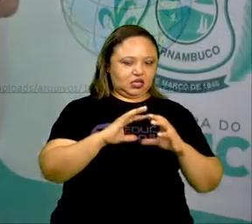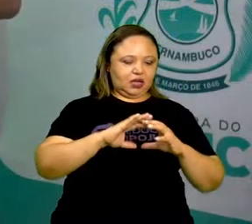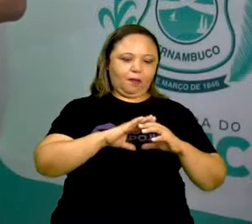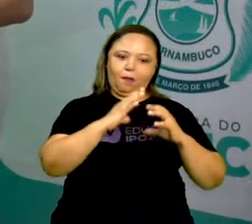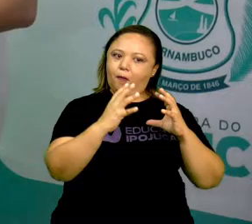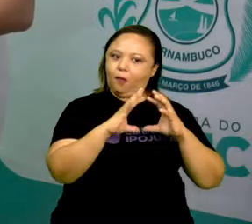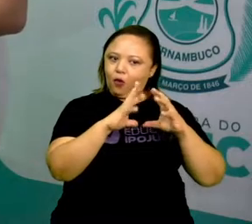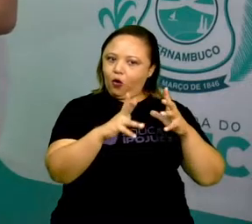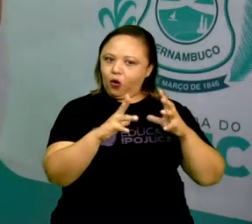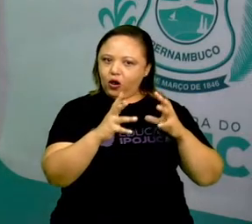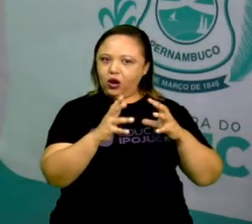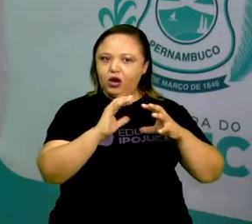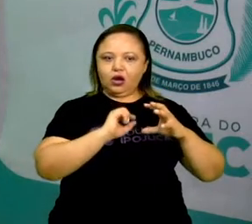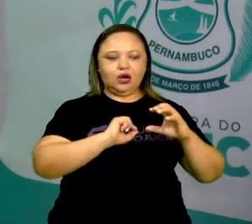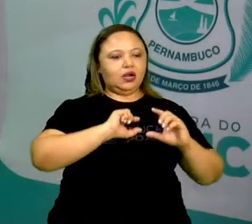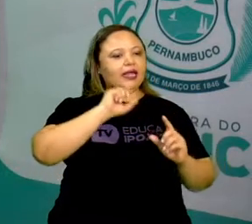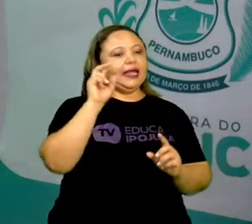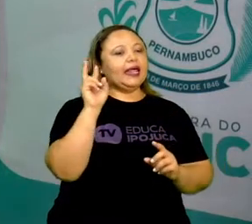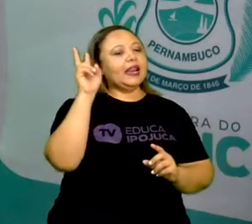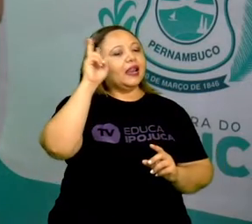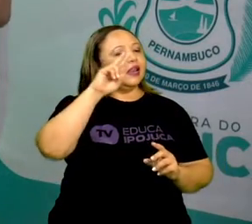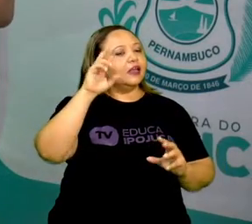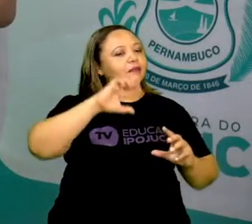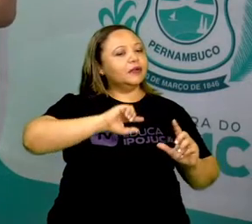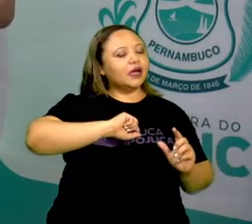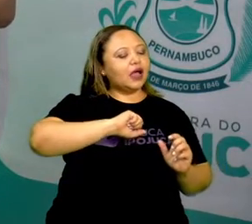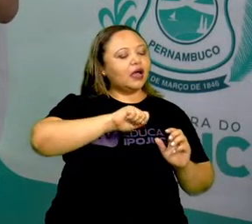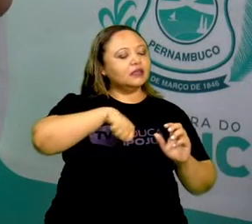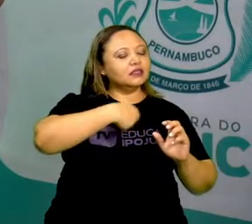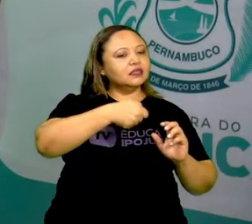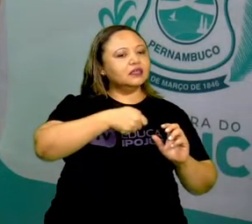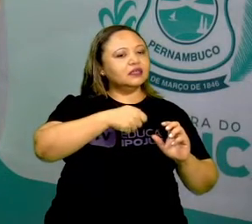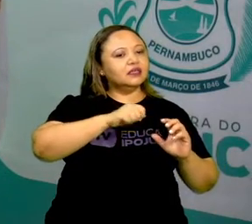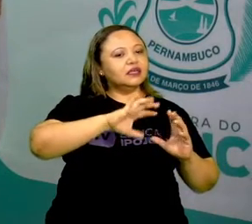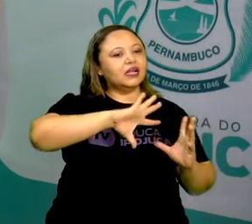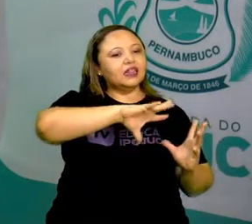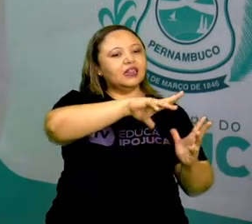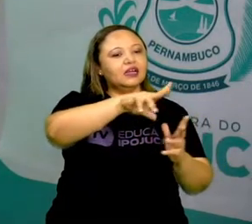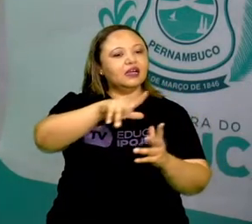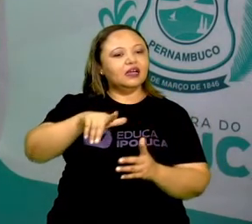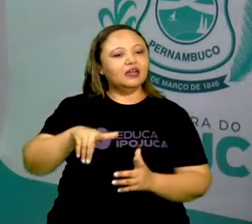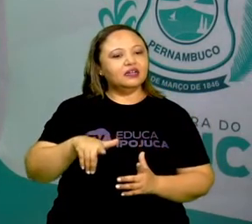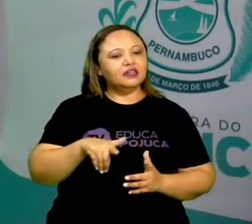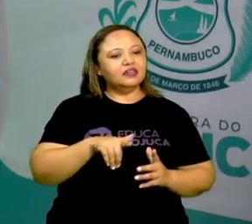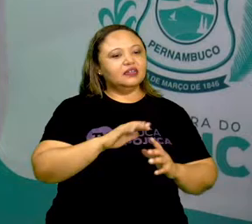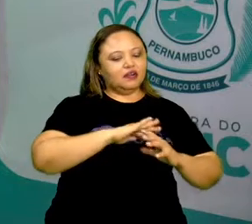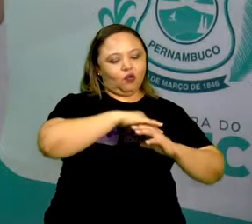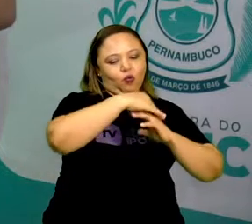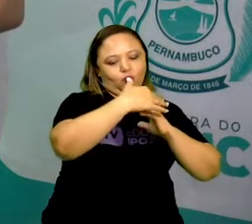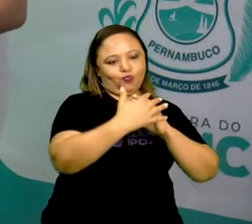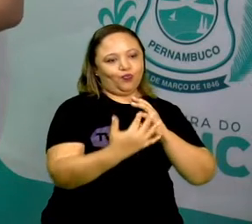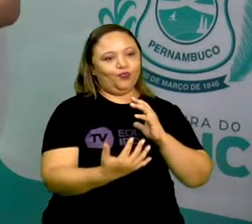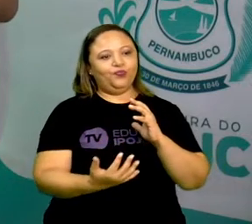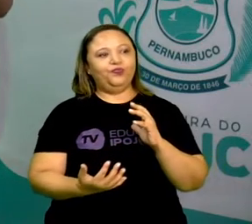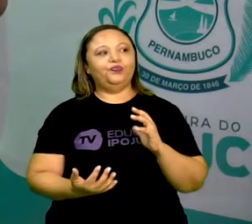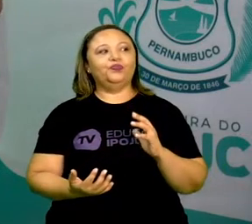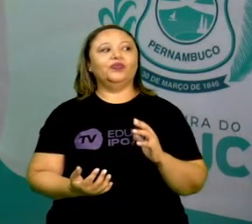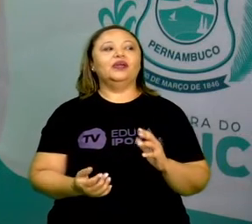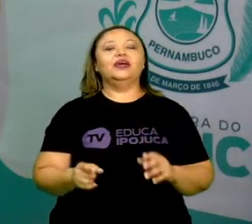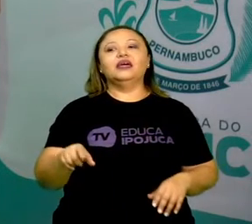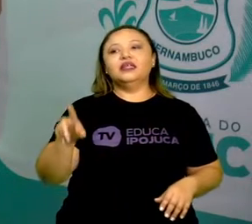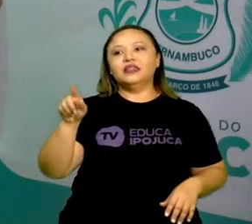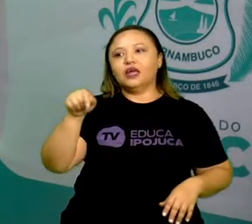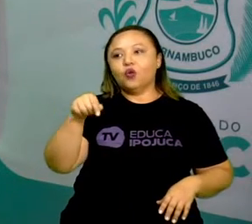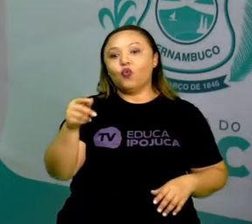terrestre. Portanto, as formas das figuras geométricas também dão formas aos objetos e às coisas que a